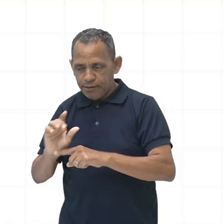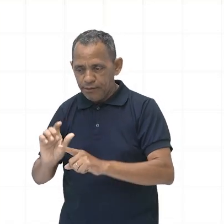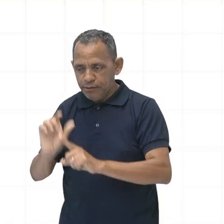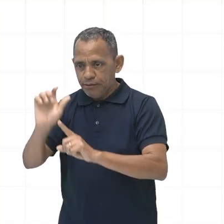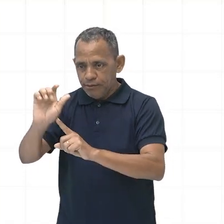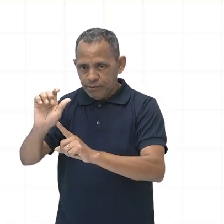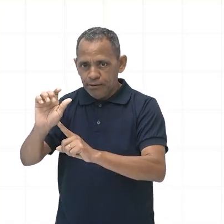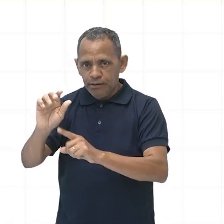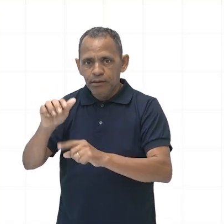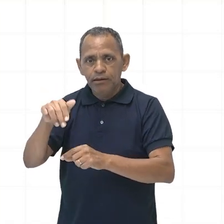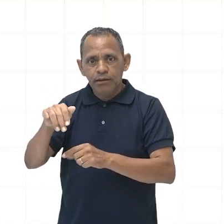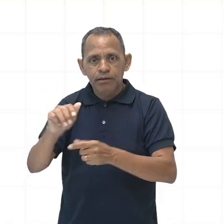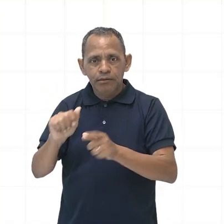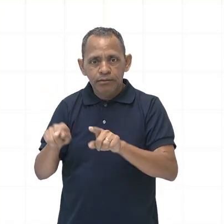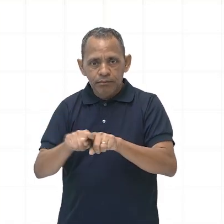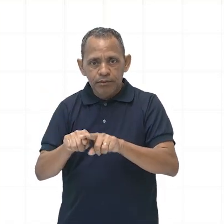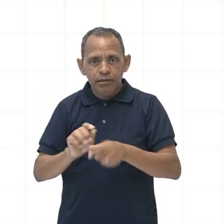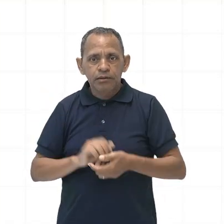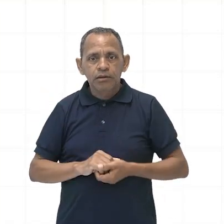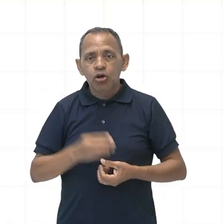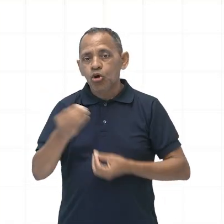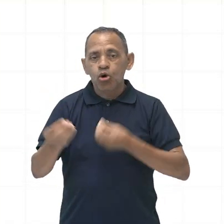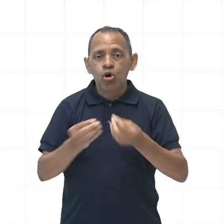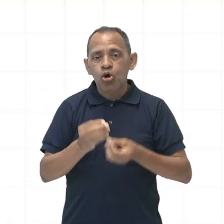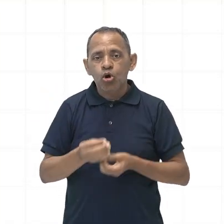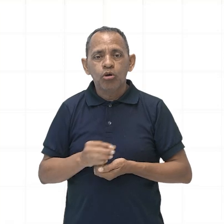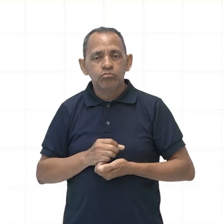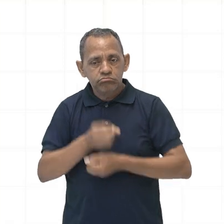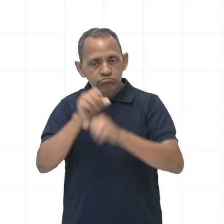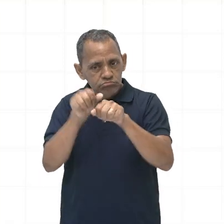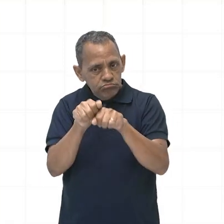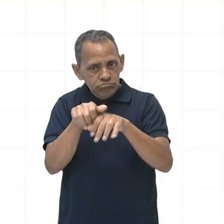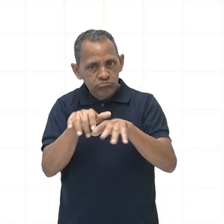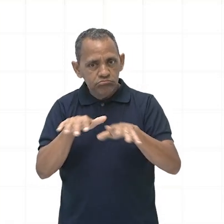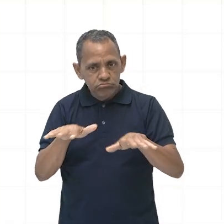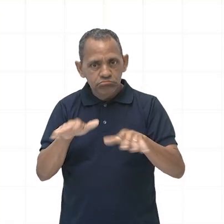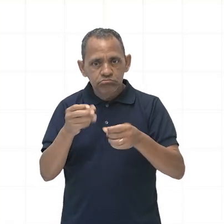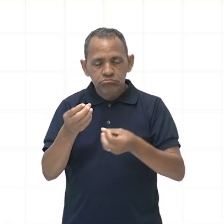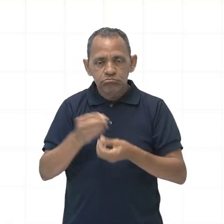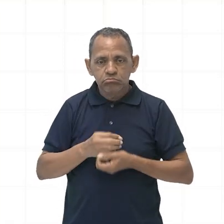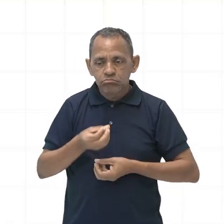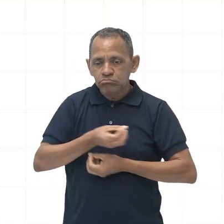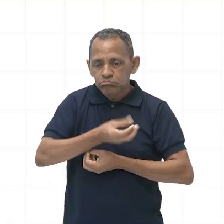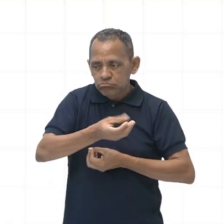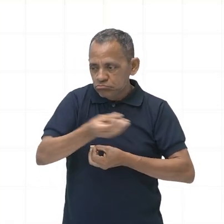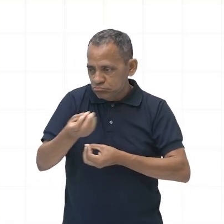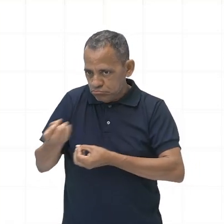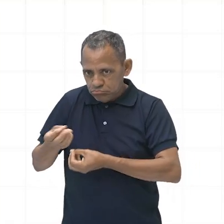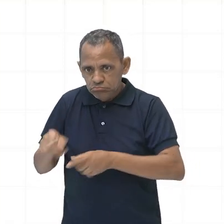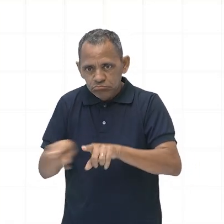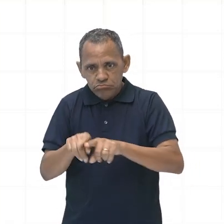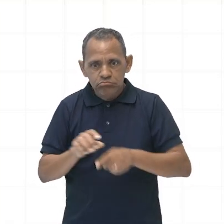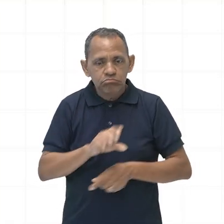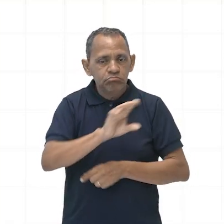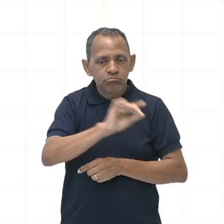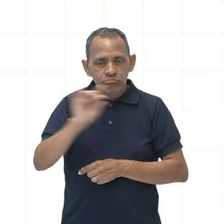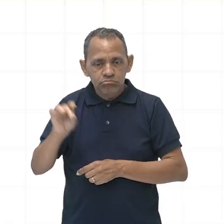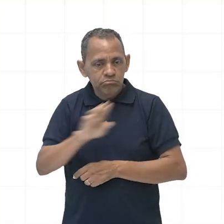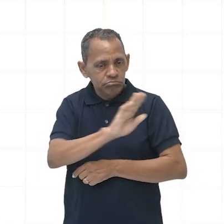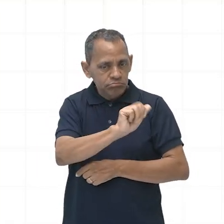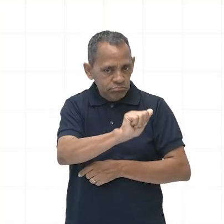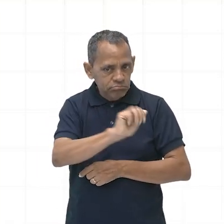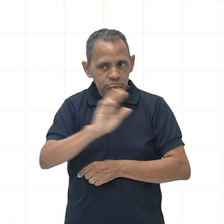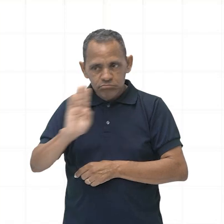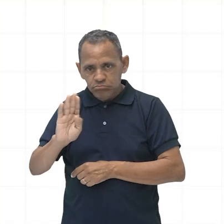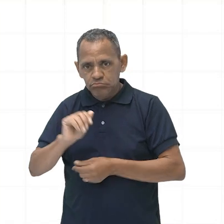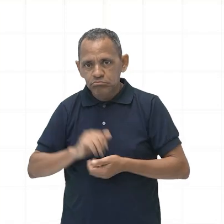expoente N, né? Como se a gente distribuísse aí esse expoente N para cada fator, o A e o B. Então, vamos ver